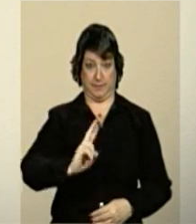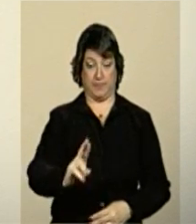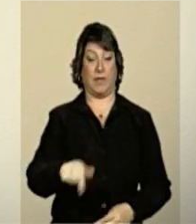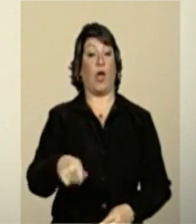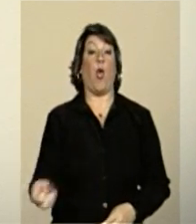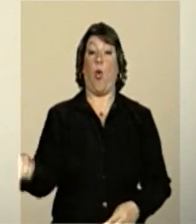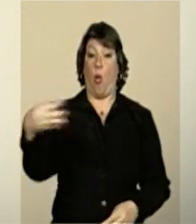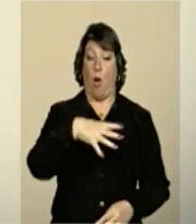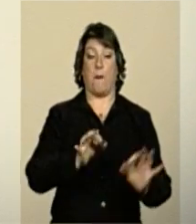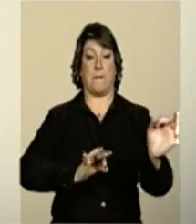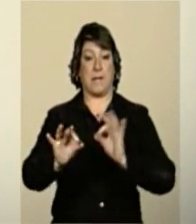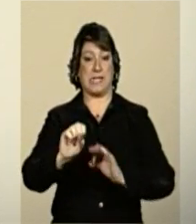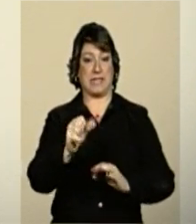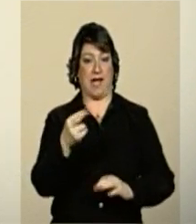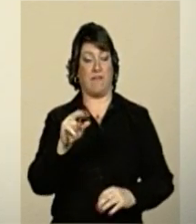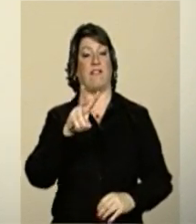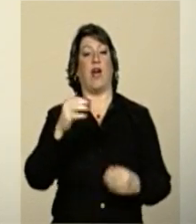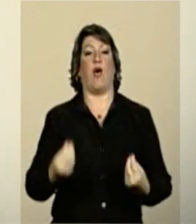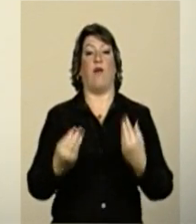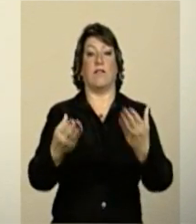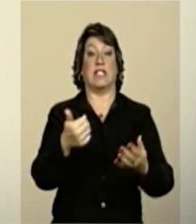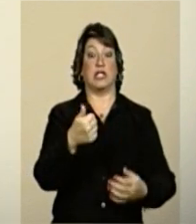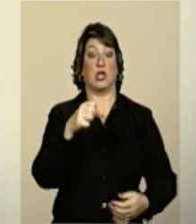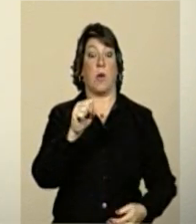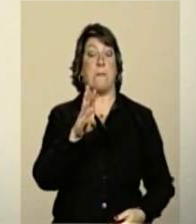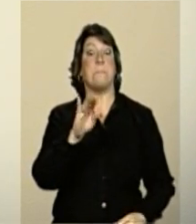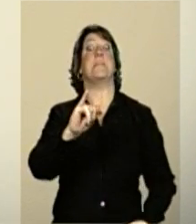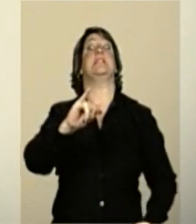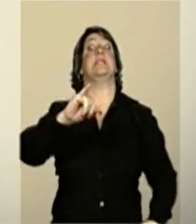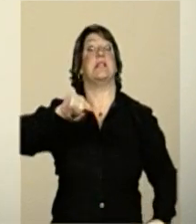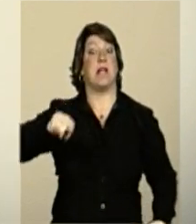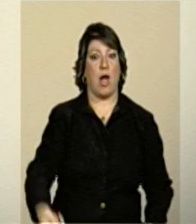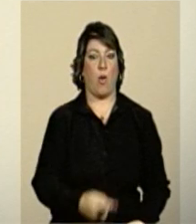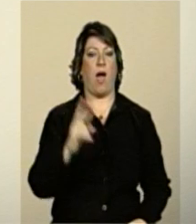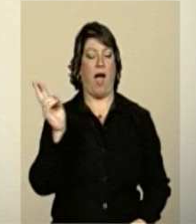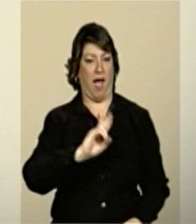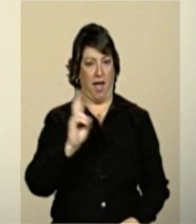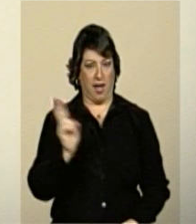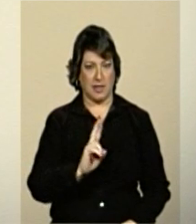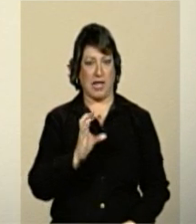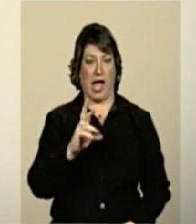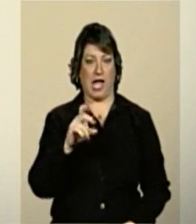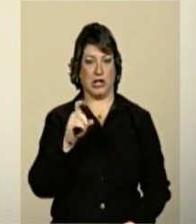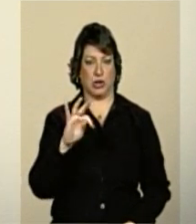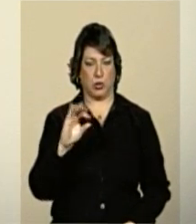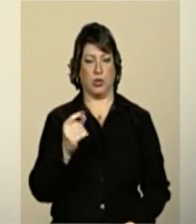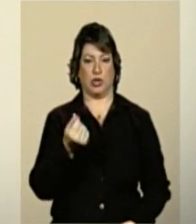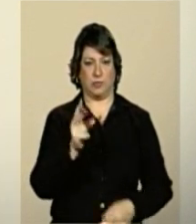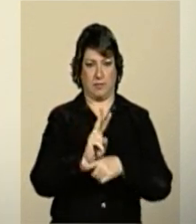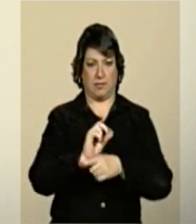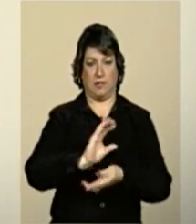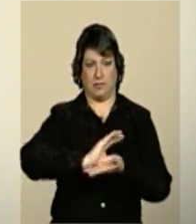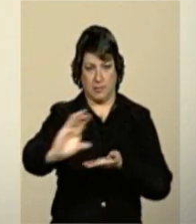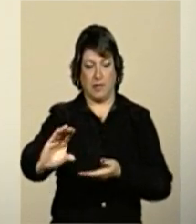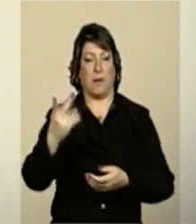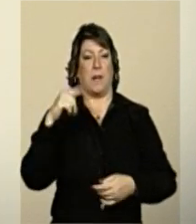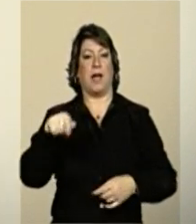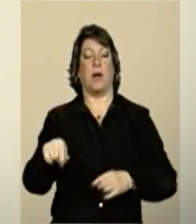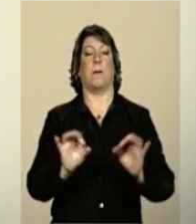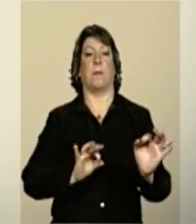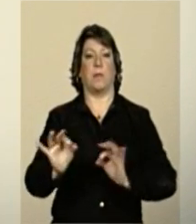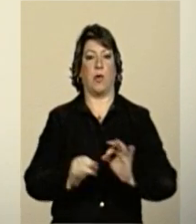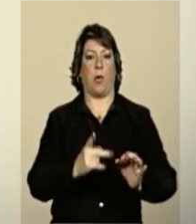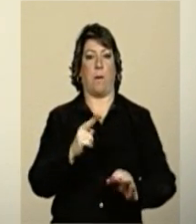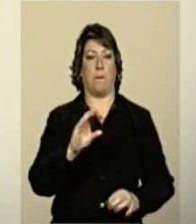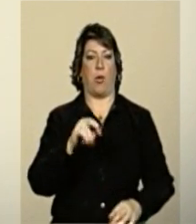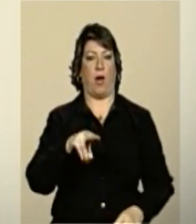novo Plano Safra vai oferecer 18 bilhões de reais de crédito do Programa Nacional de